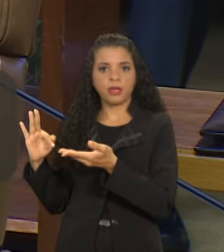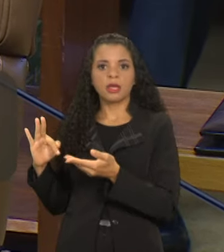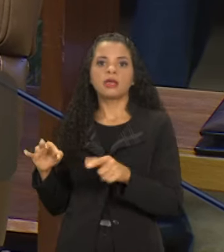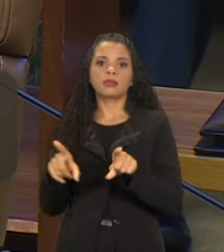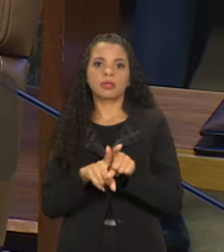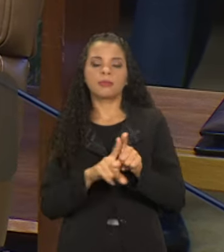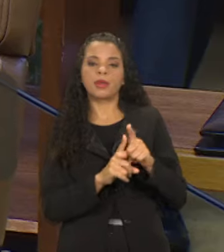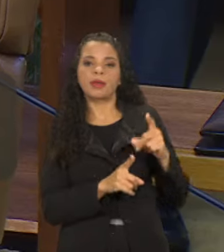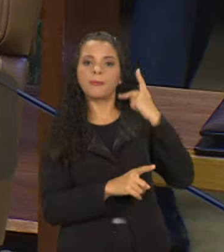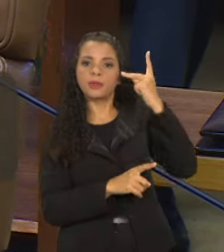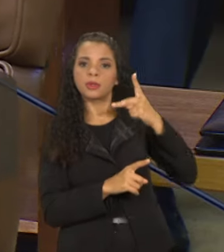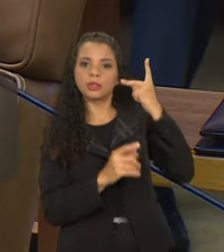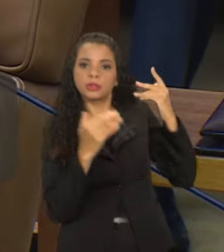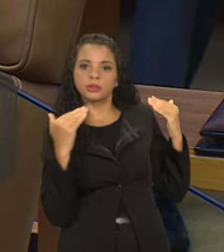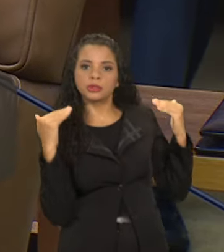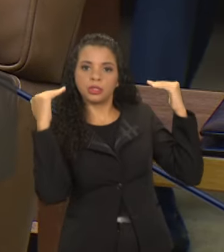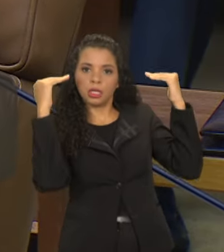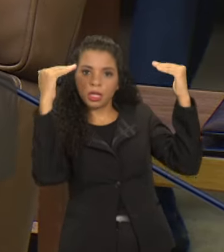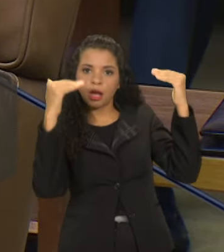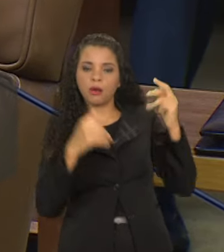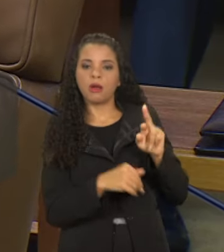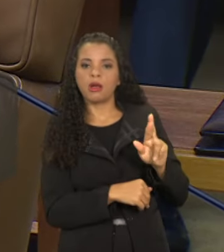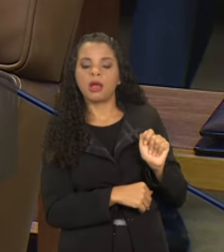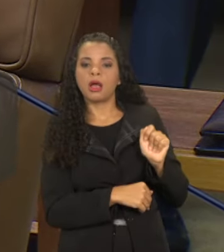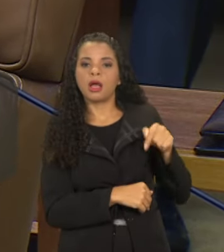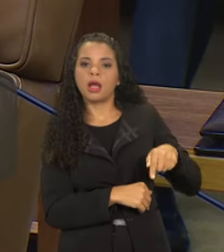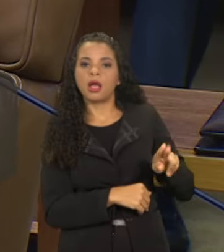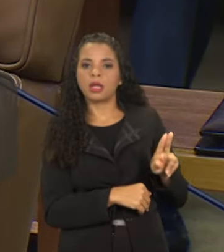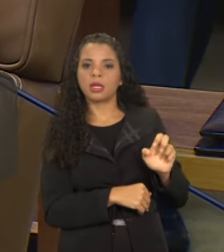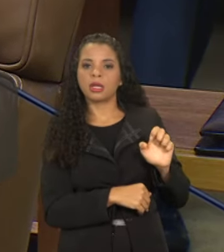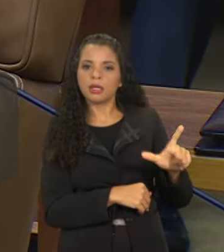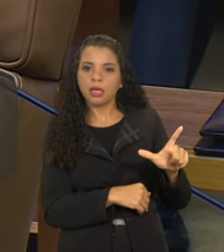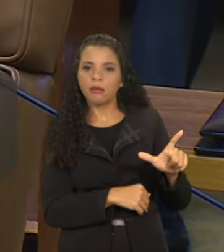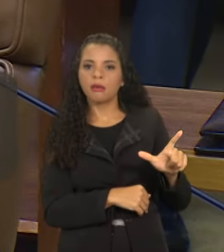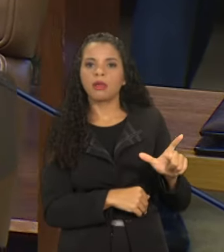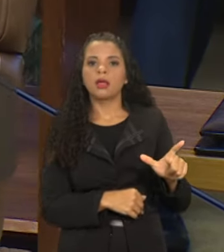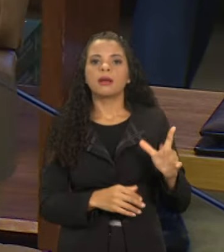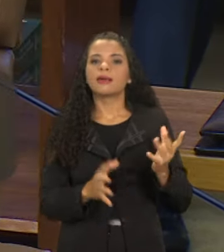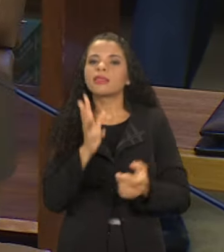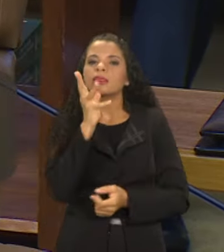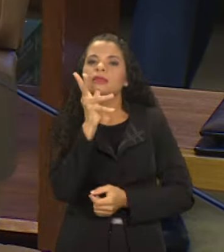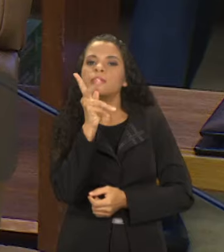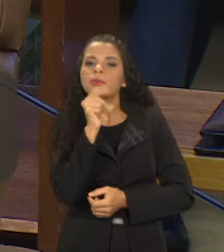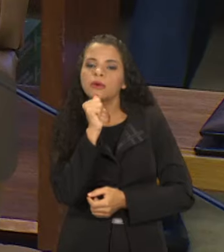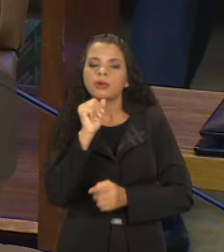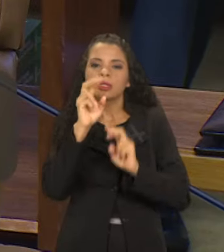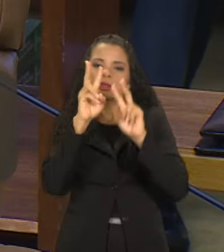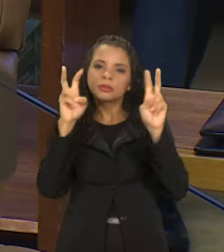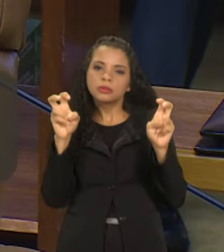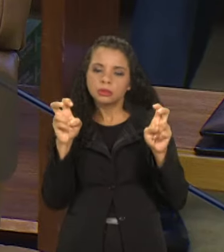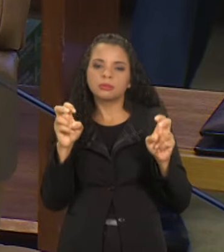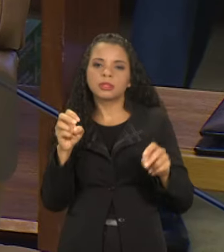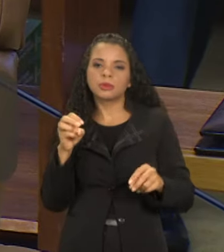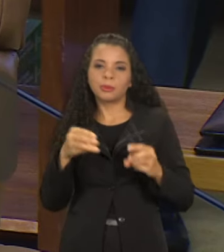doutora Raquel Dodge, de não se repetir a demora de solução de Mariana, houvemos por bem